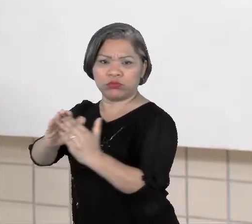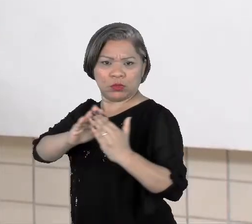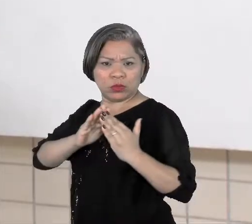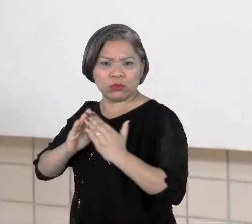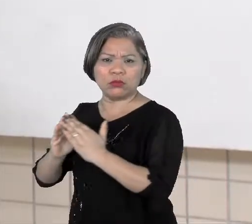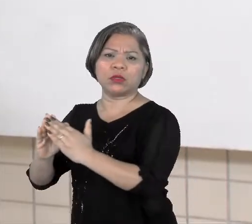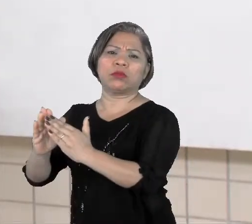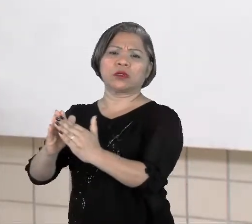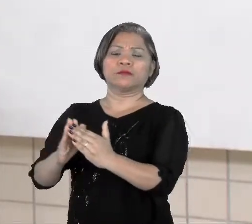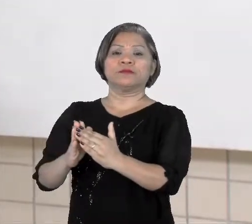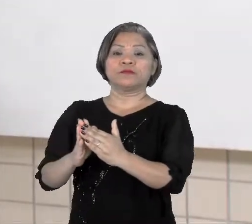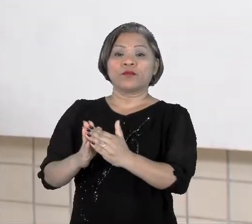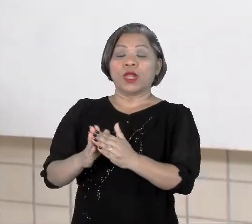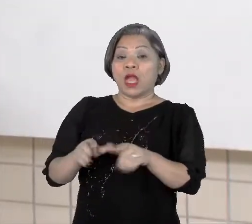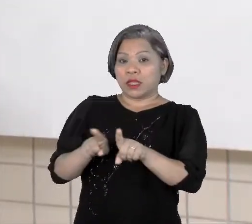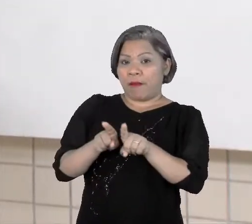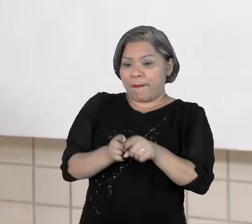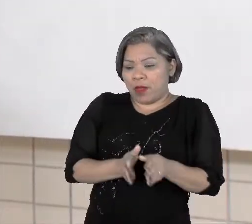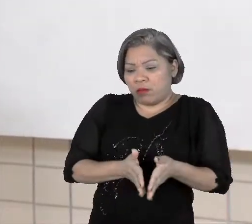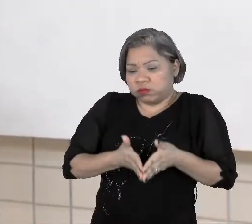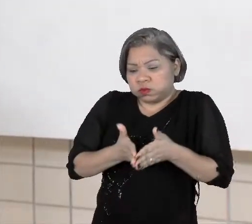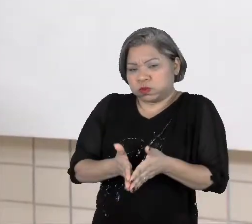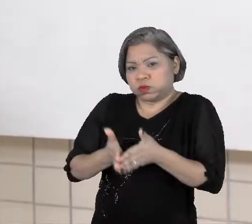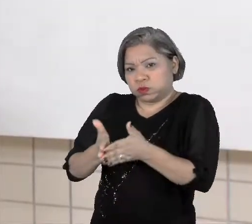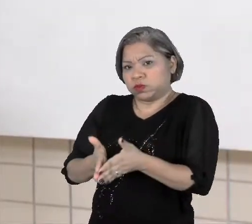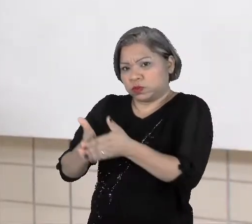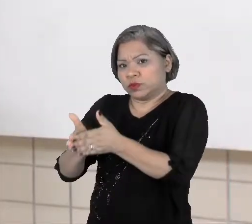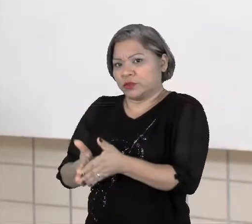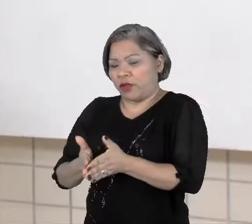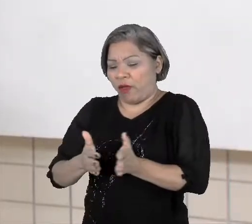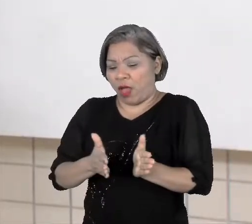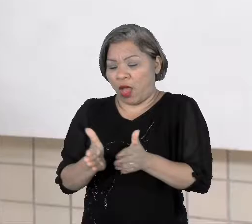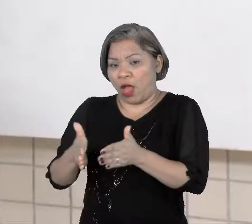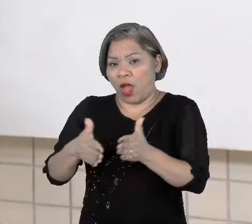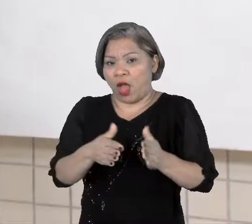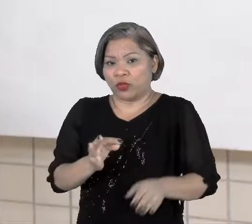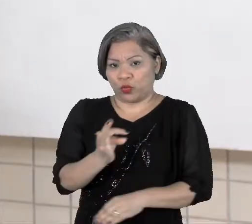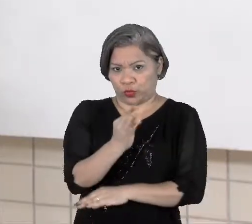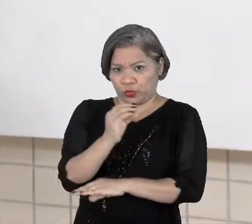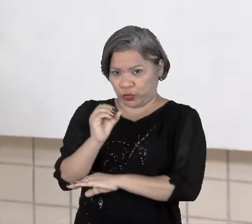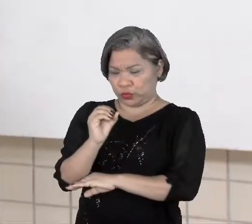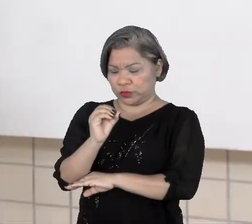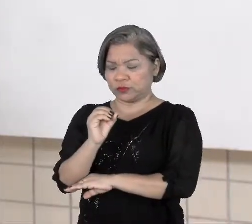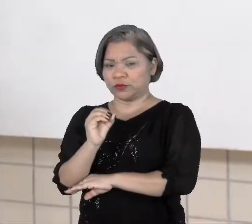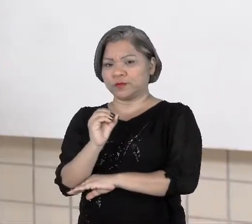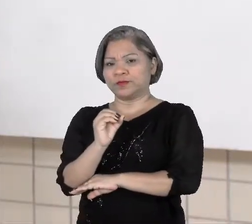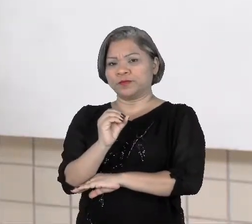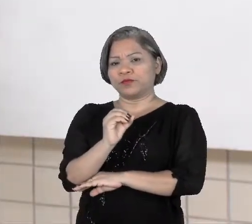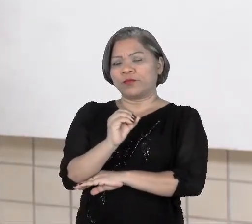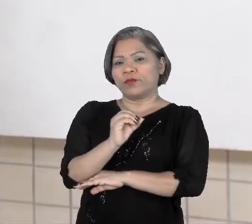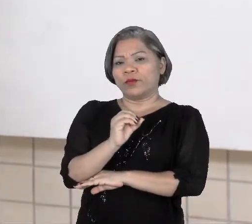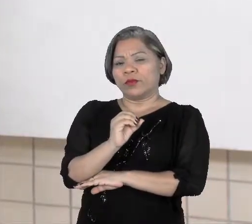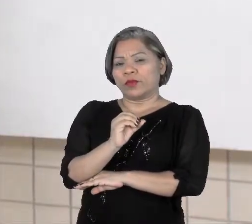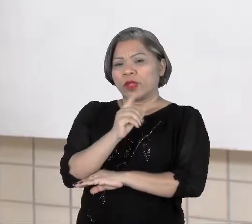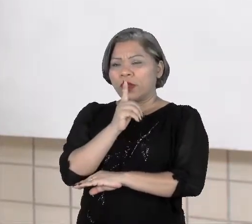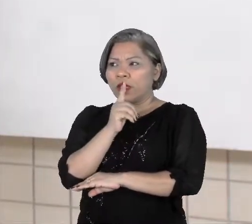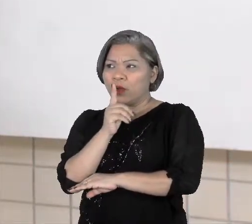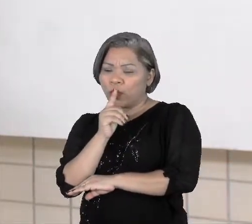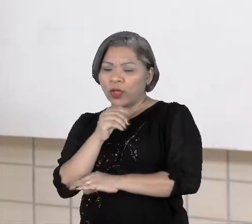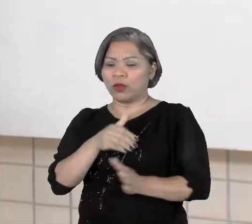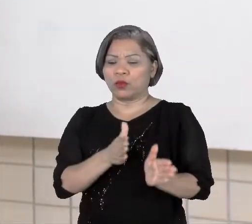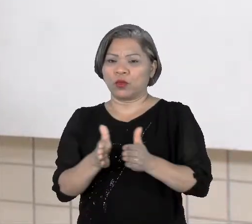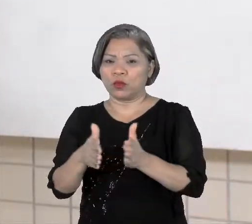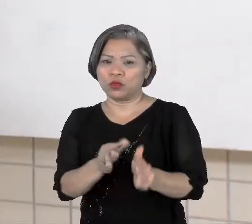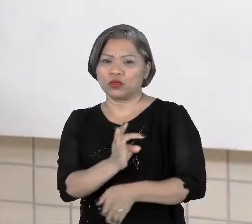região. A navegação do rio Tocantins foi um dos fatores que contribuiu para o desenvolvimento acelerado